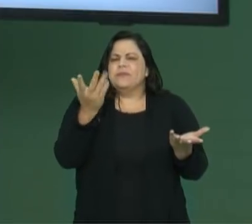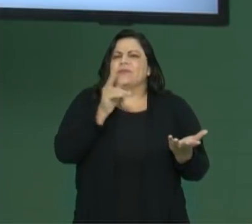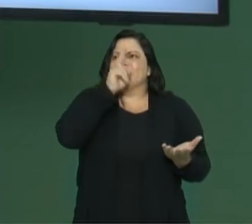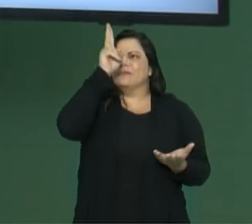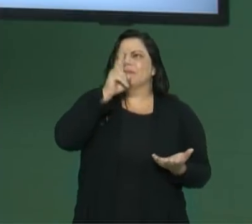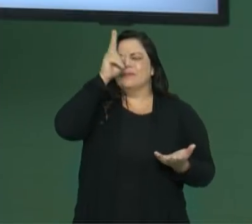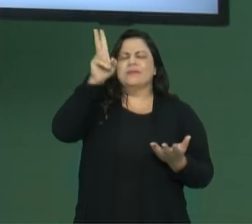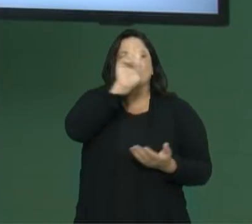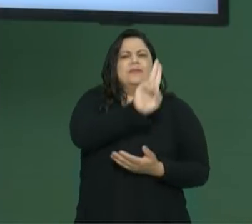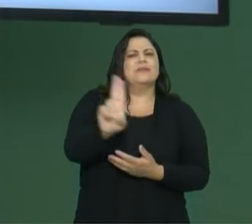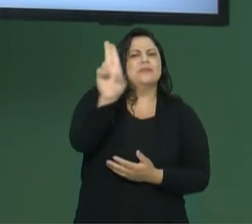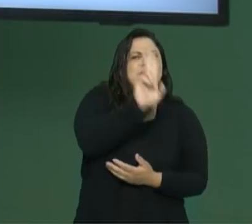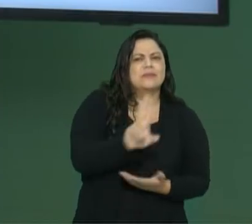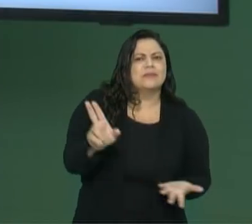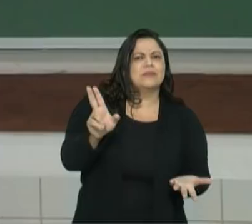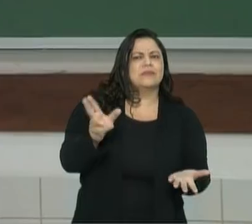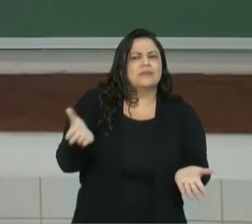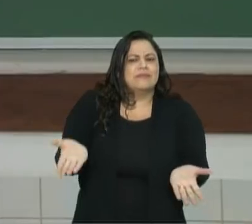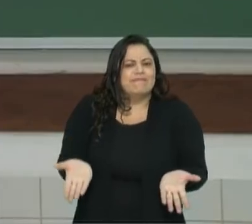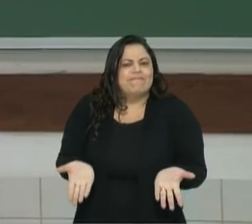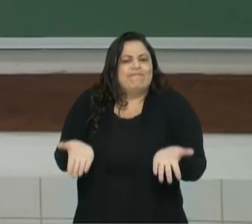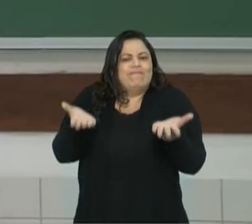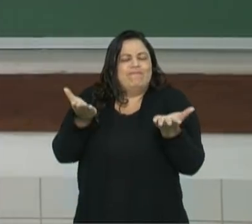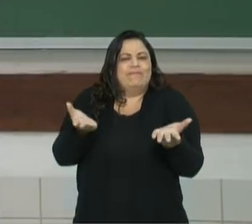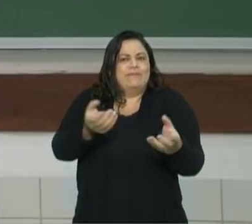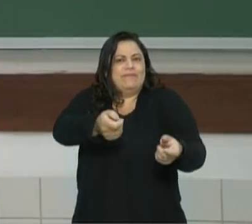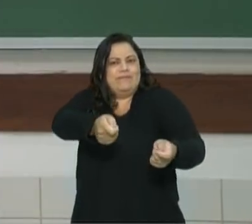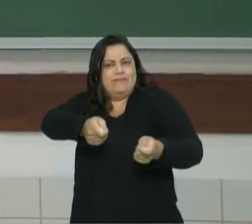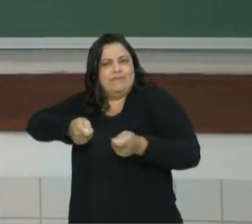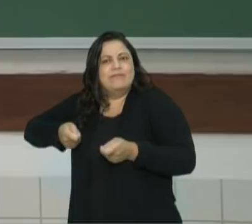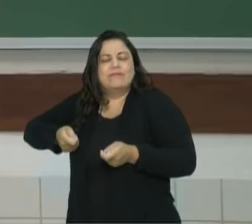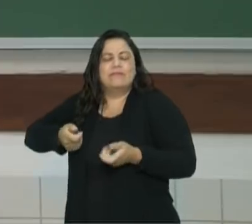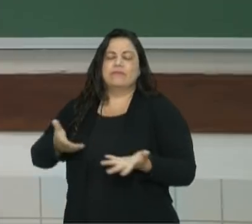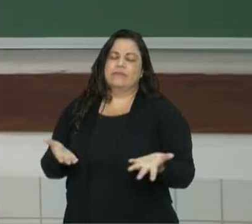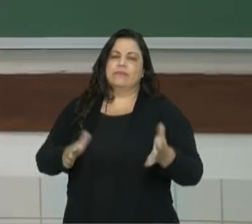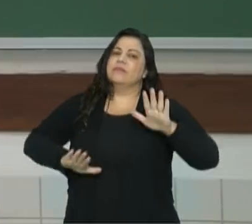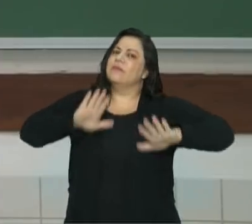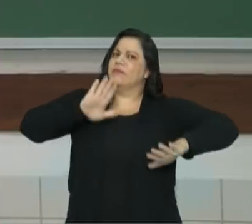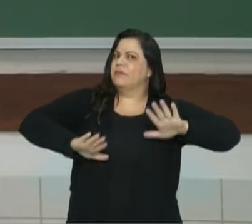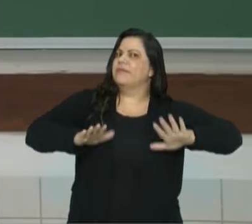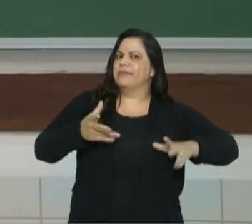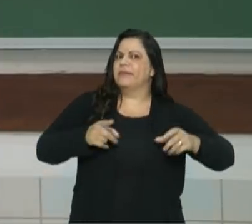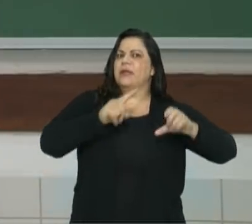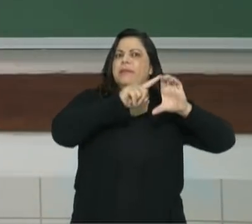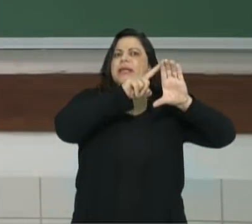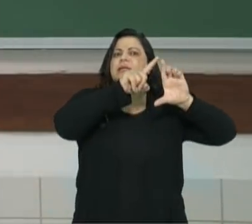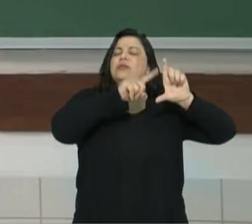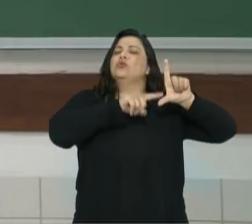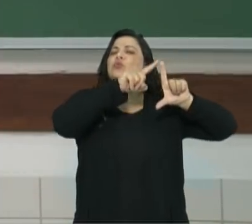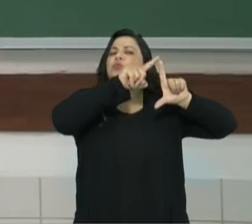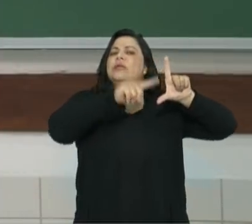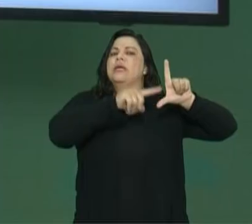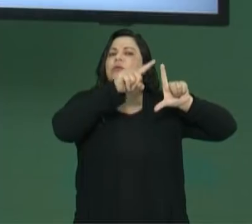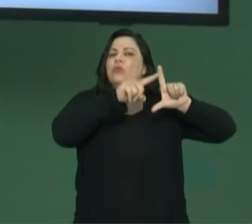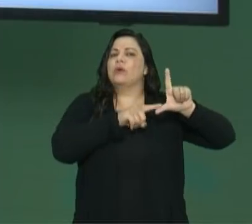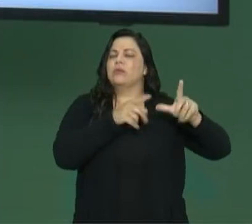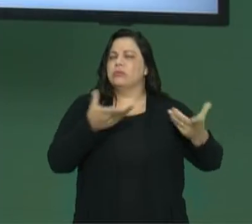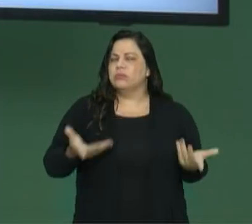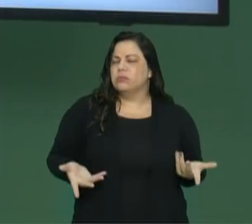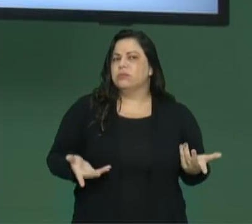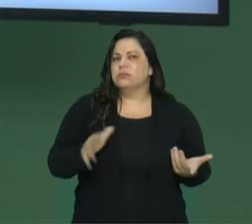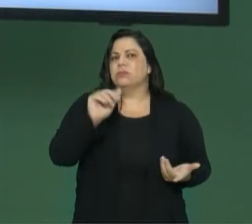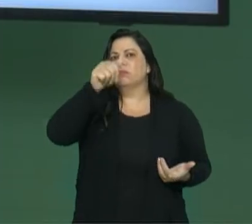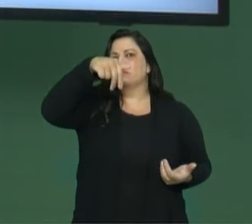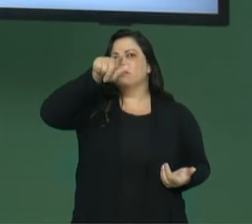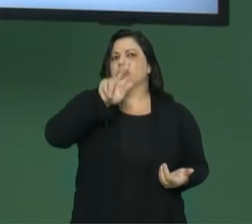depende do ângulo, ok? Então, a parcela que nos interessa nesse caso é apenas que realiza o trabalho, é